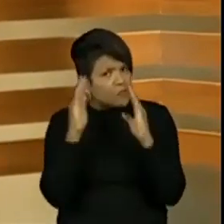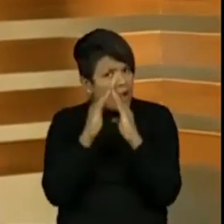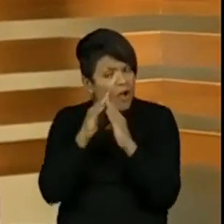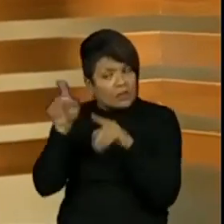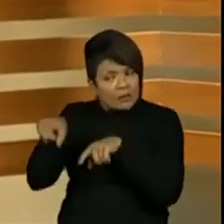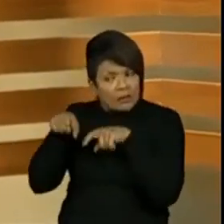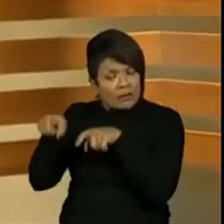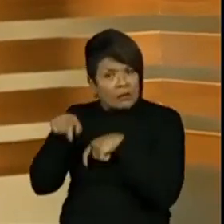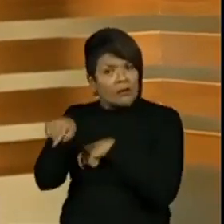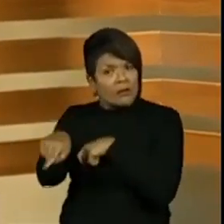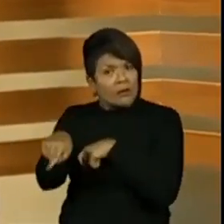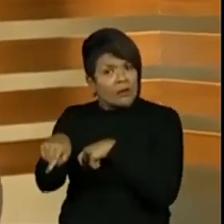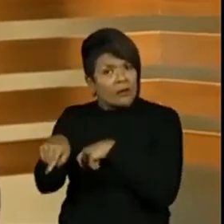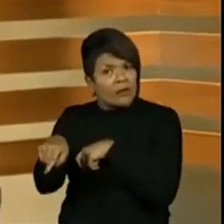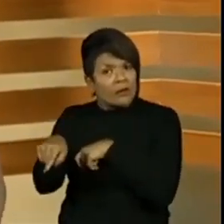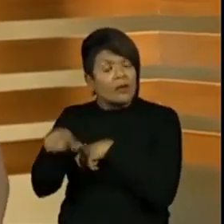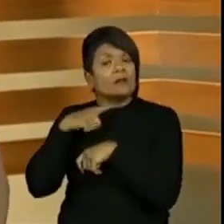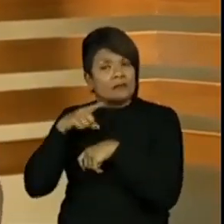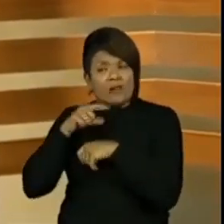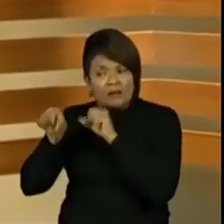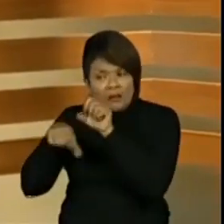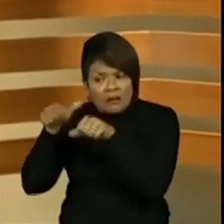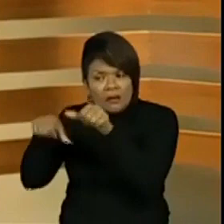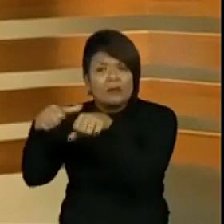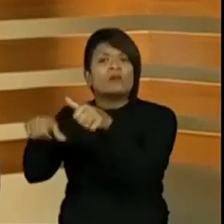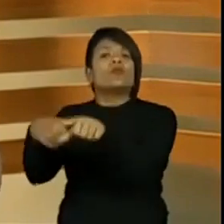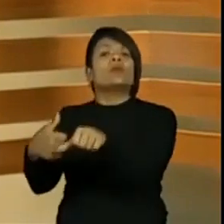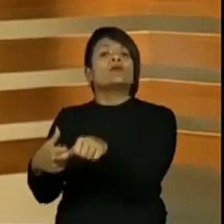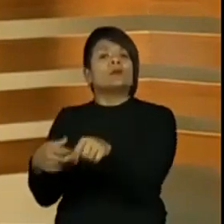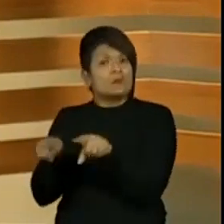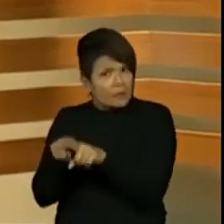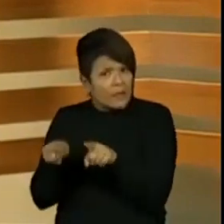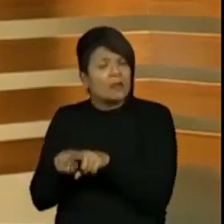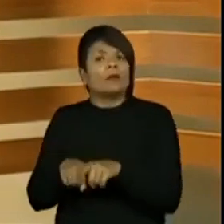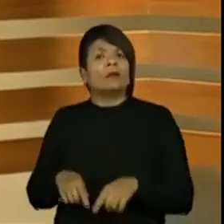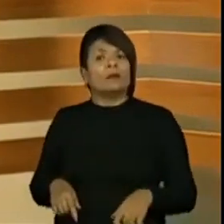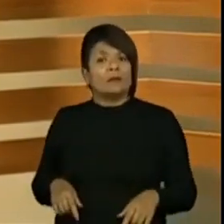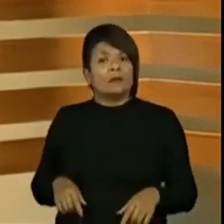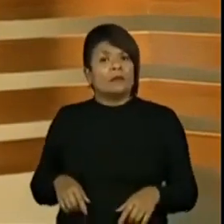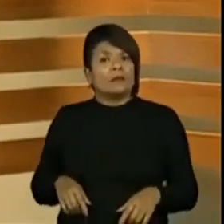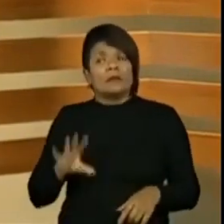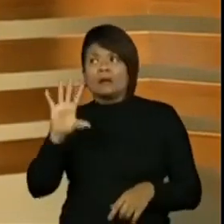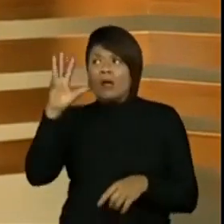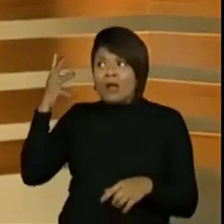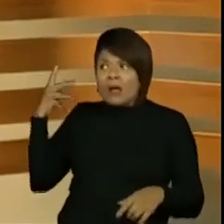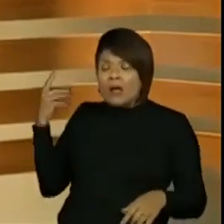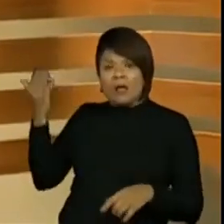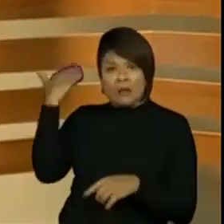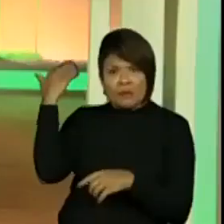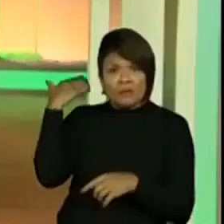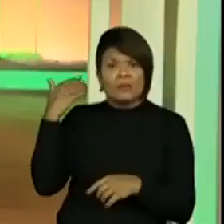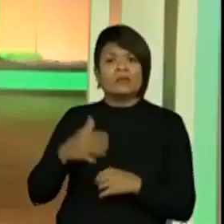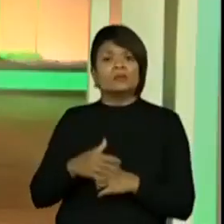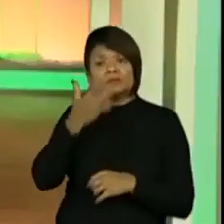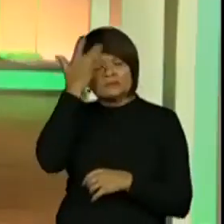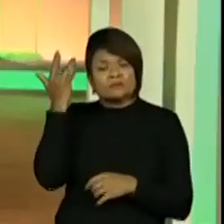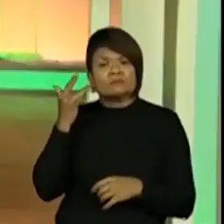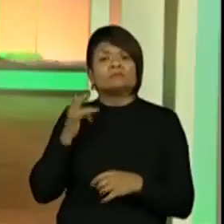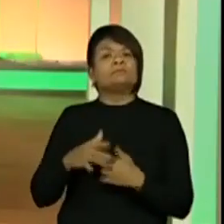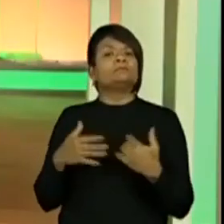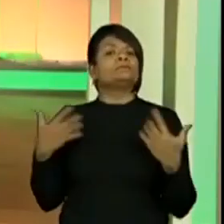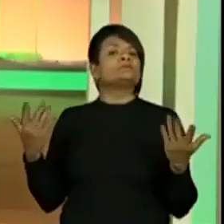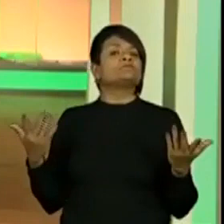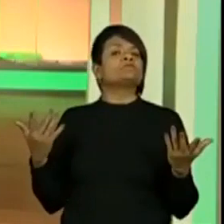gente sabe que o campo também tem muitas transformações. Uma época, um momento, as pessoas trabalham